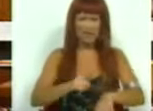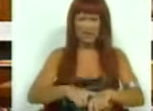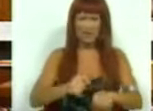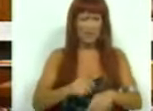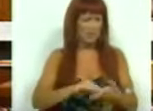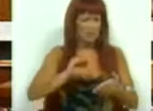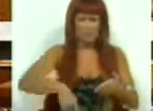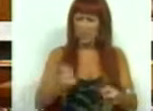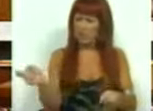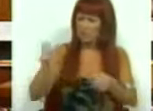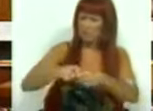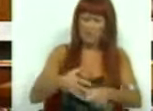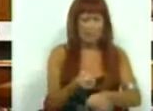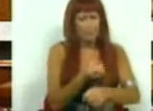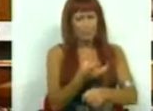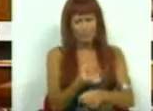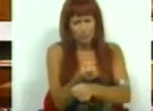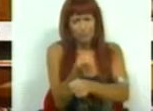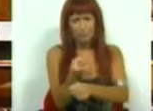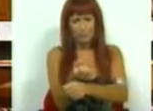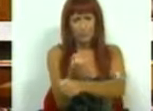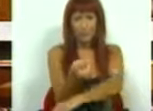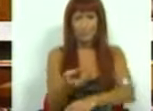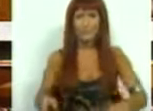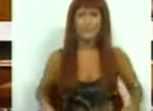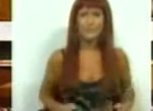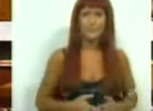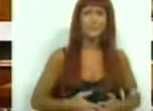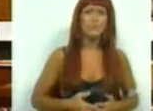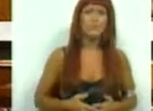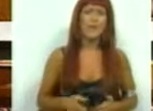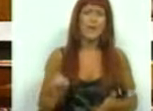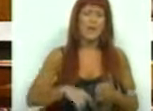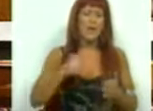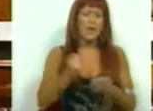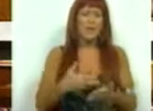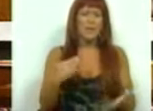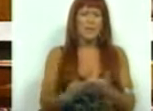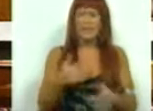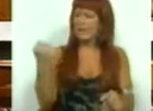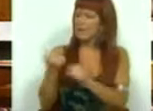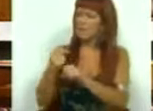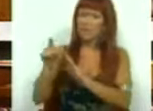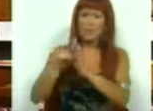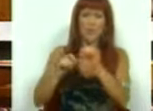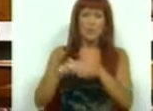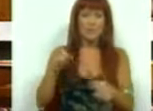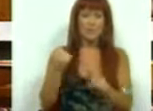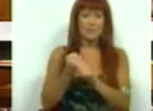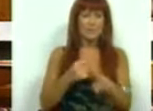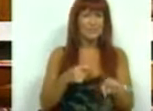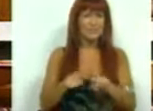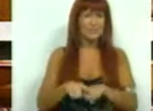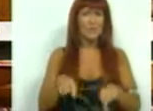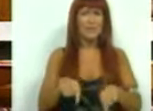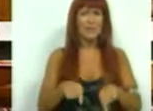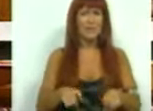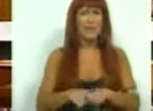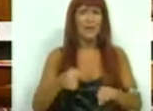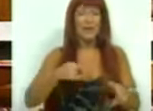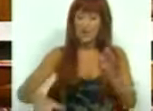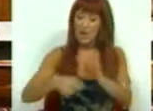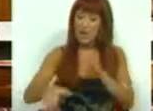vigência dos contratos de parceria, etc., etc. É tempo de dar a estas entidades um estatuto de maioridade. É